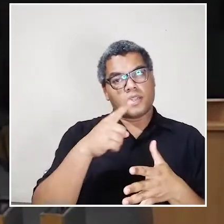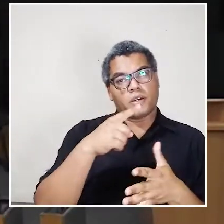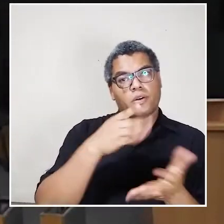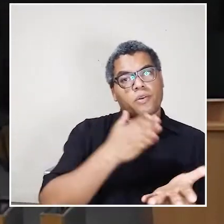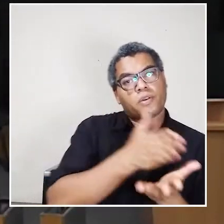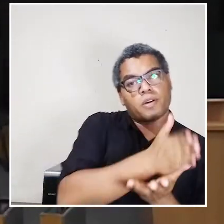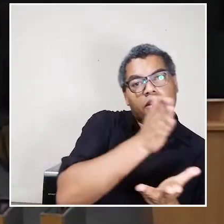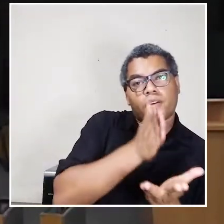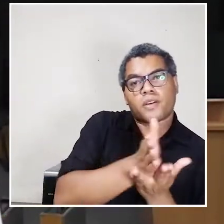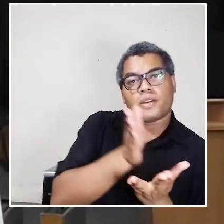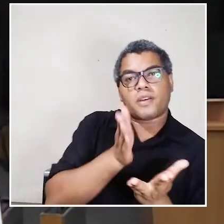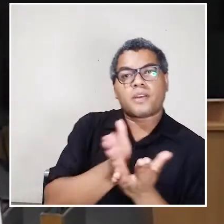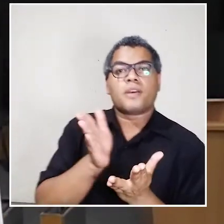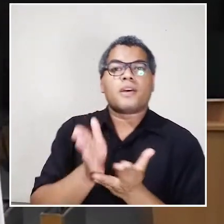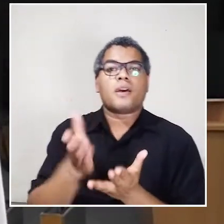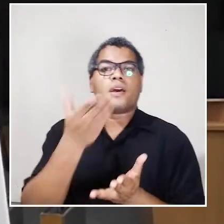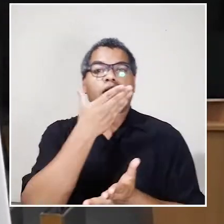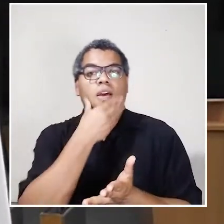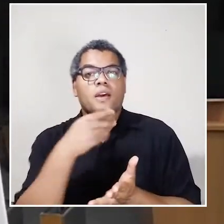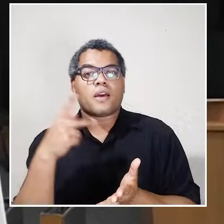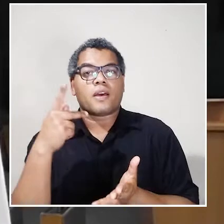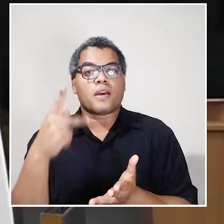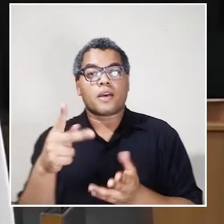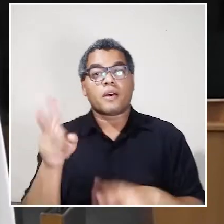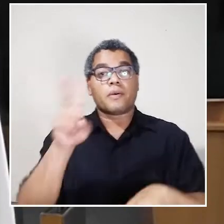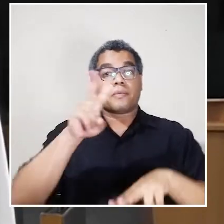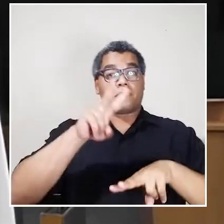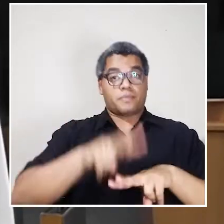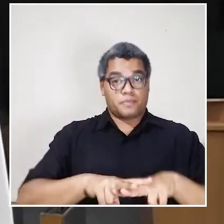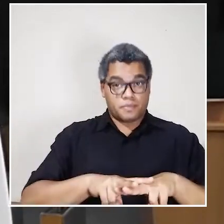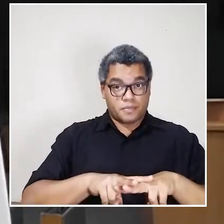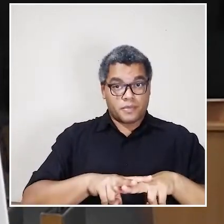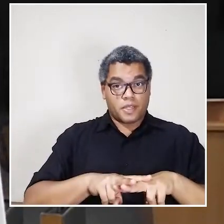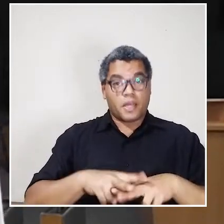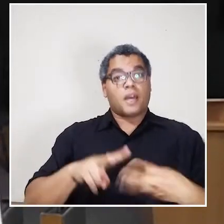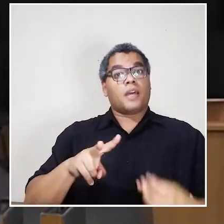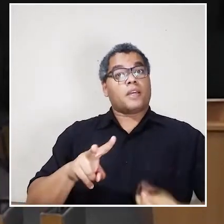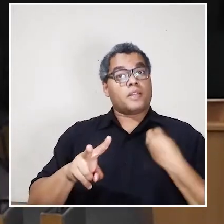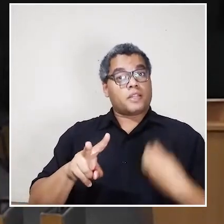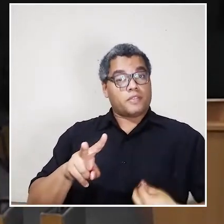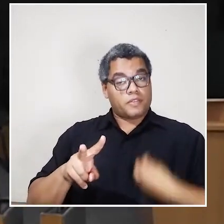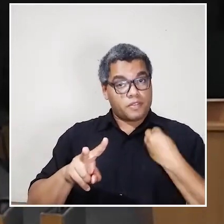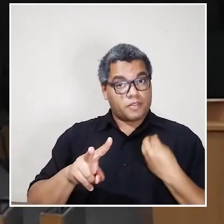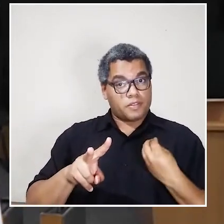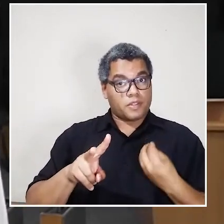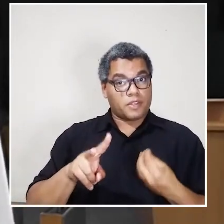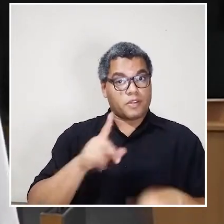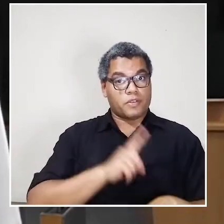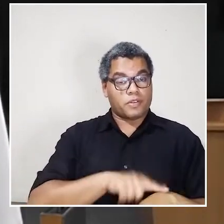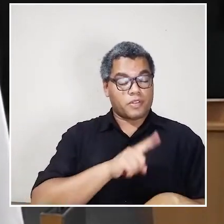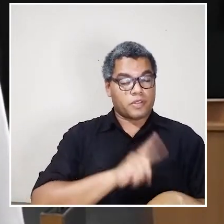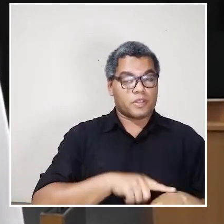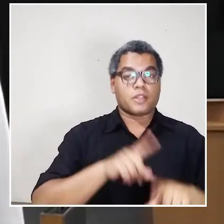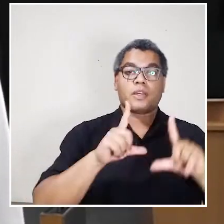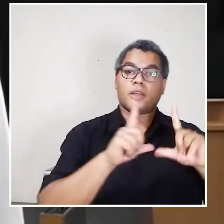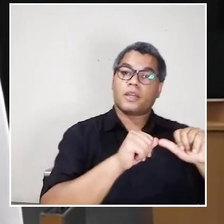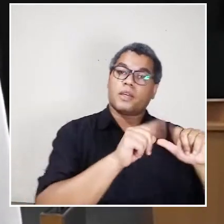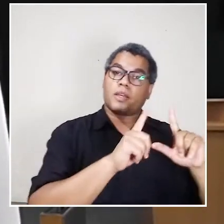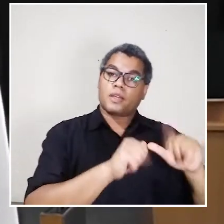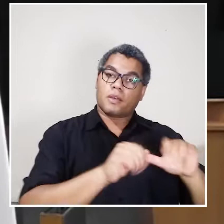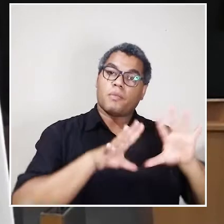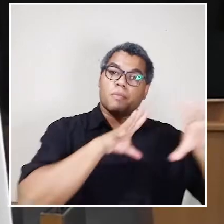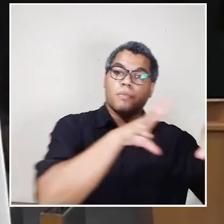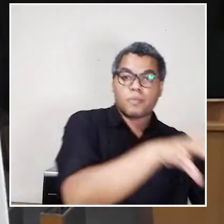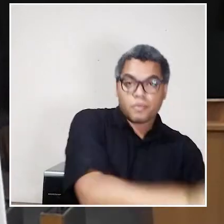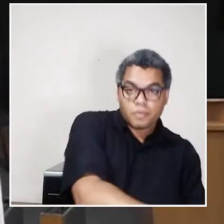profetas exílicos, aqueles que passaram pelo período em que Israel fora